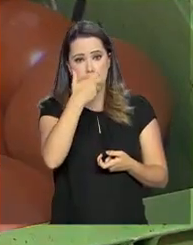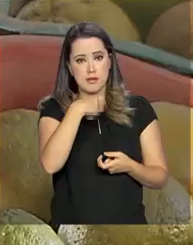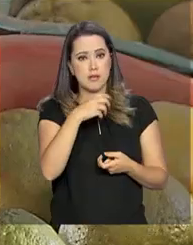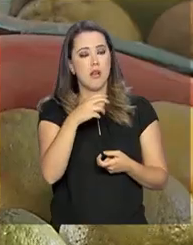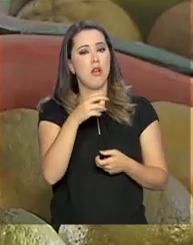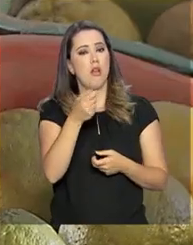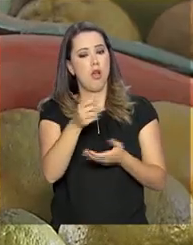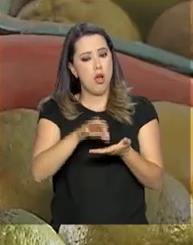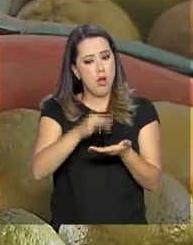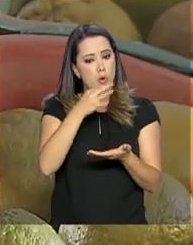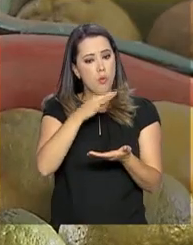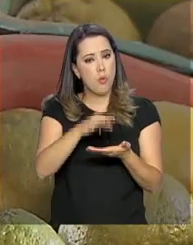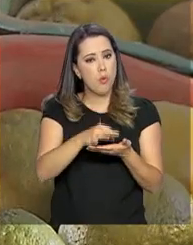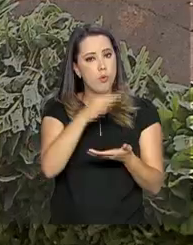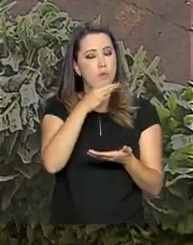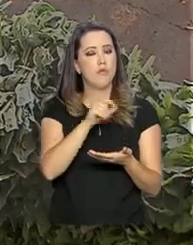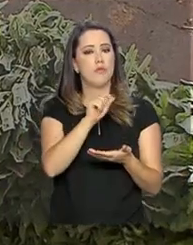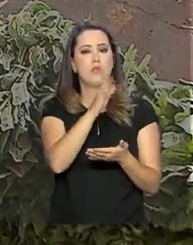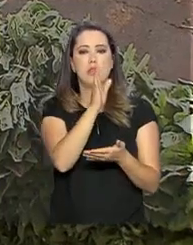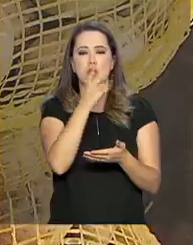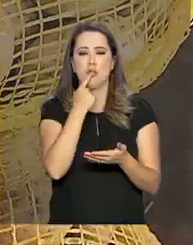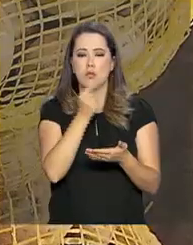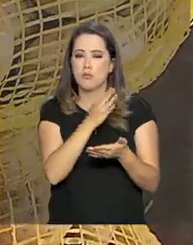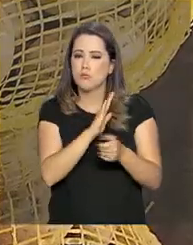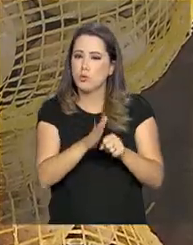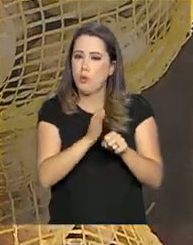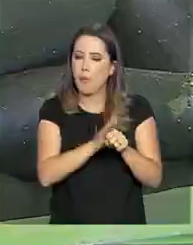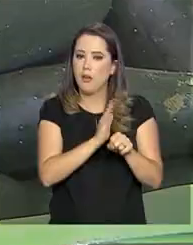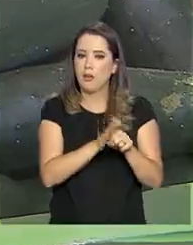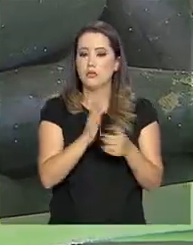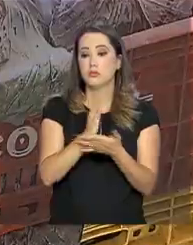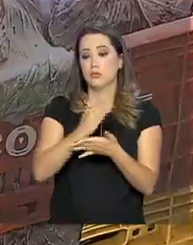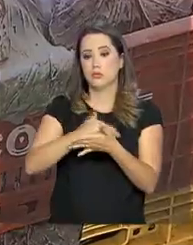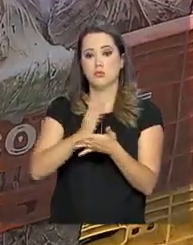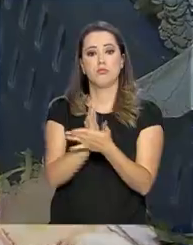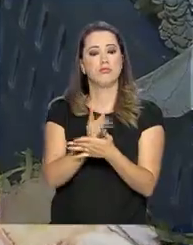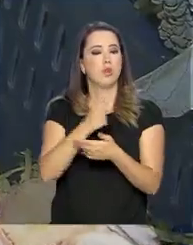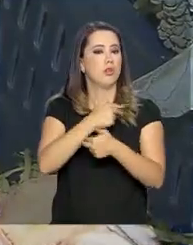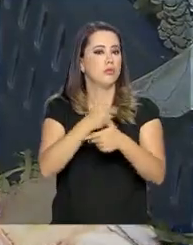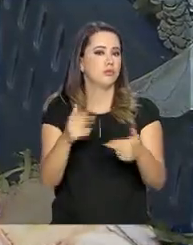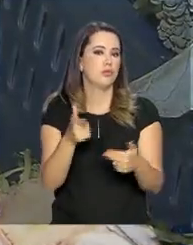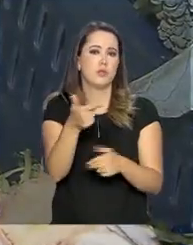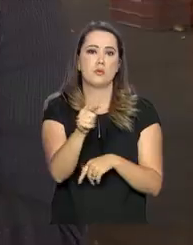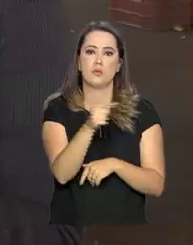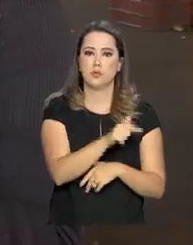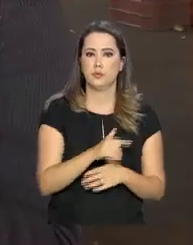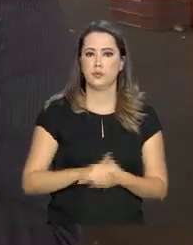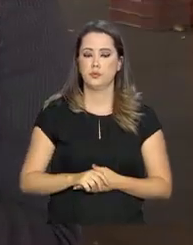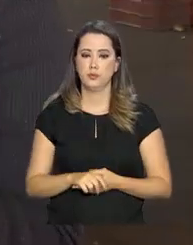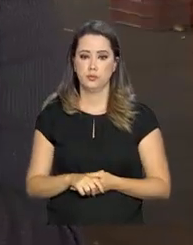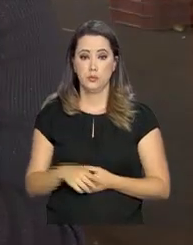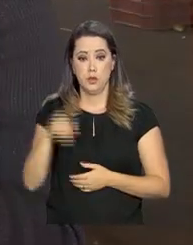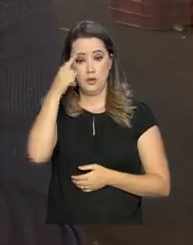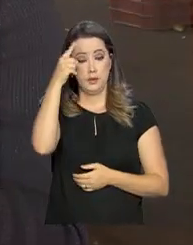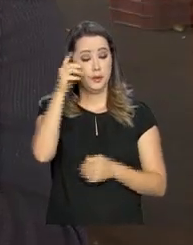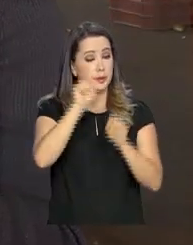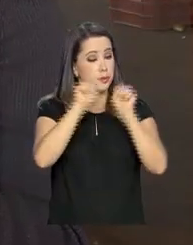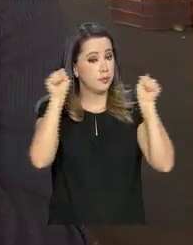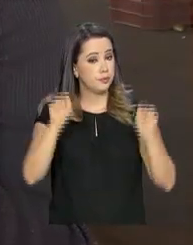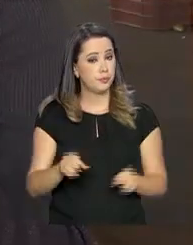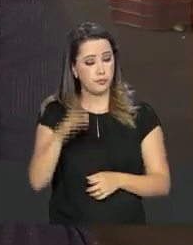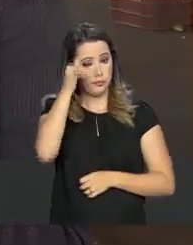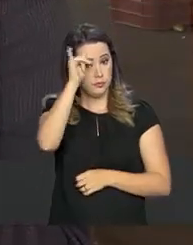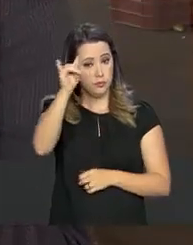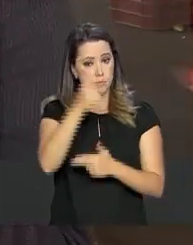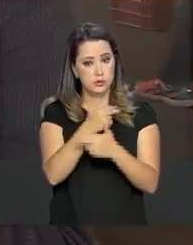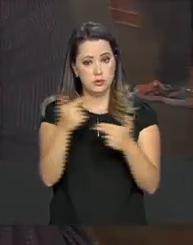tomate, além de verduras, legumes e hortaliças, como batata, pepino, repolho e alface. A ideia do sistema é evitar